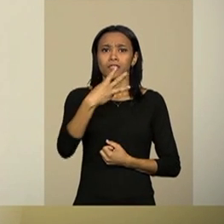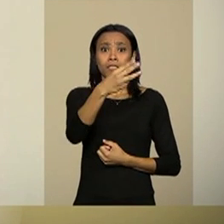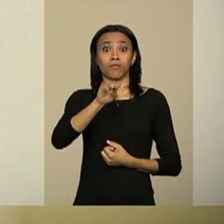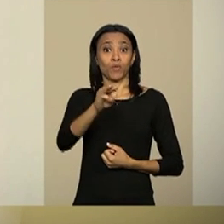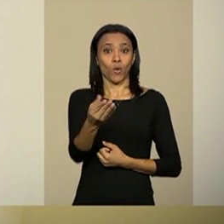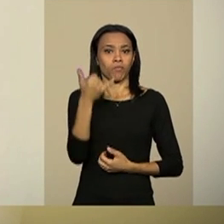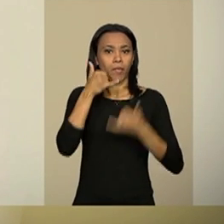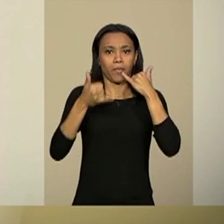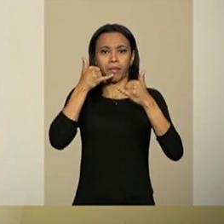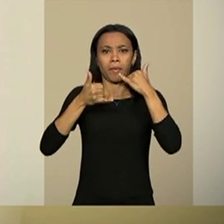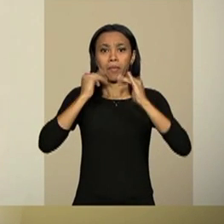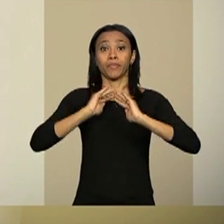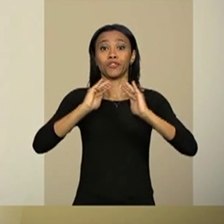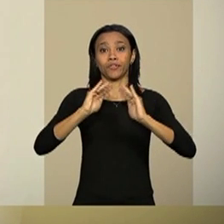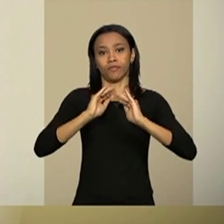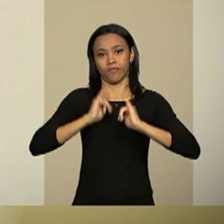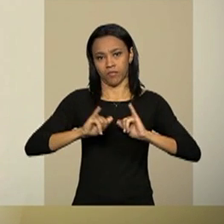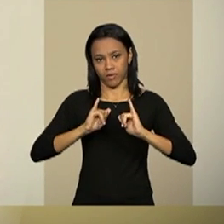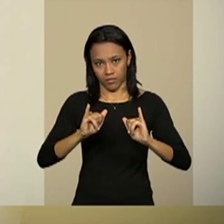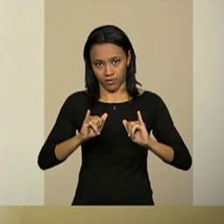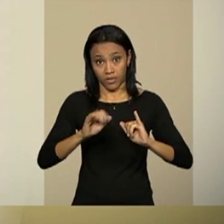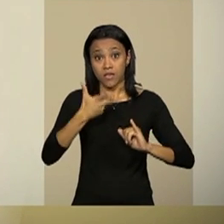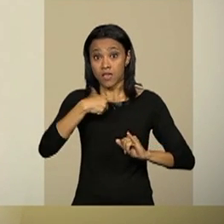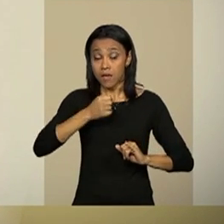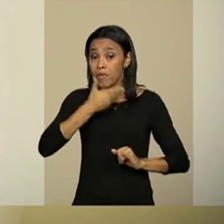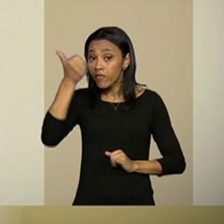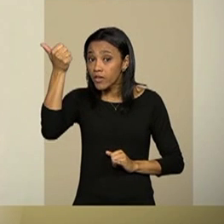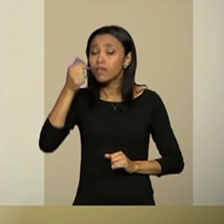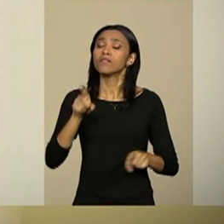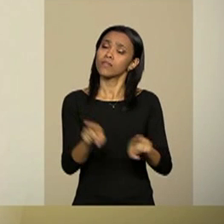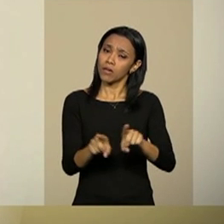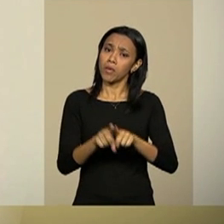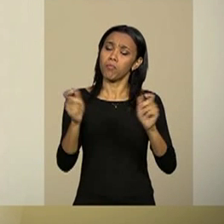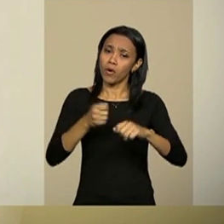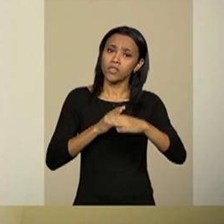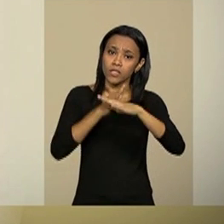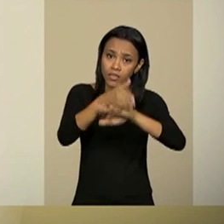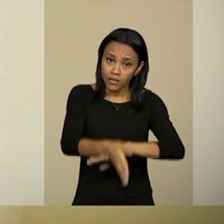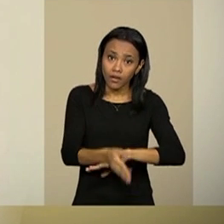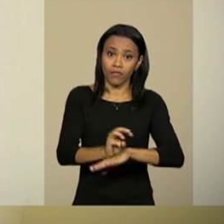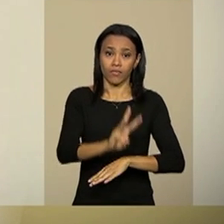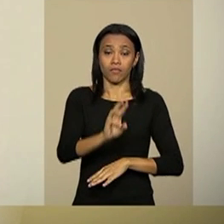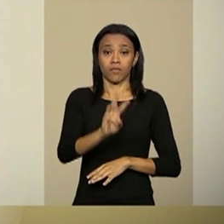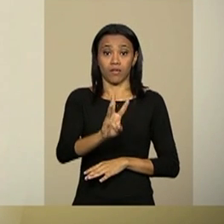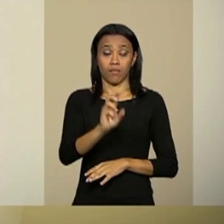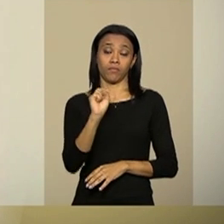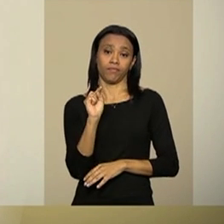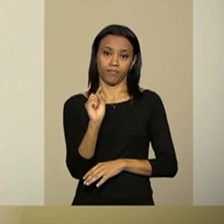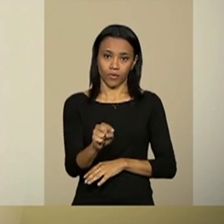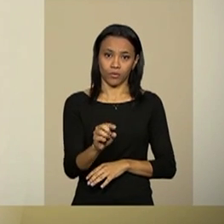pedindo informações quem preferir também pode acessar o site